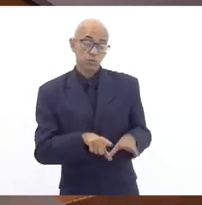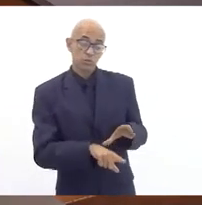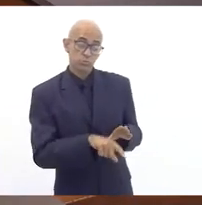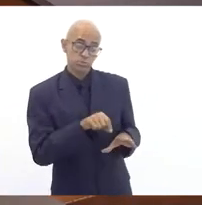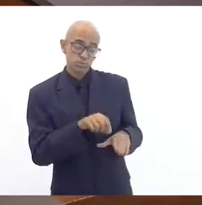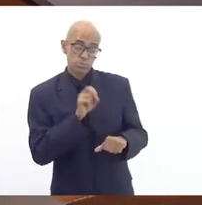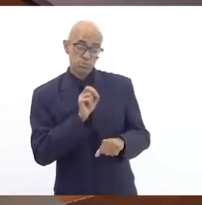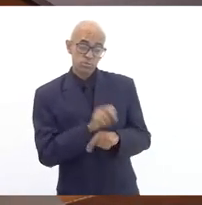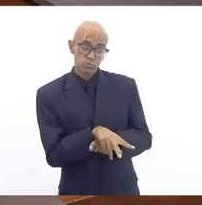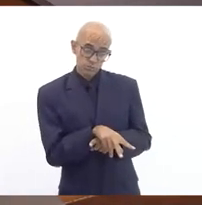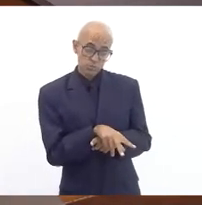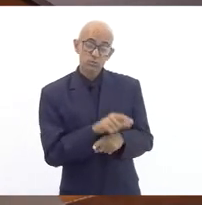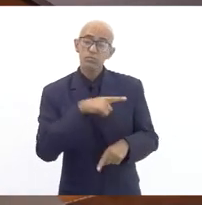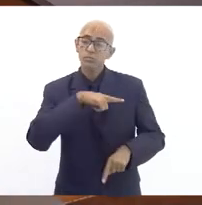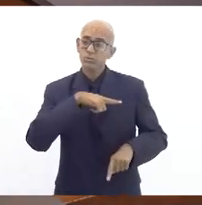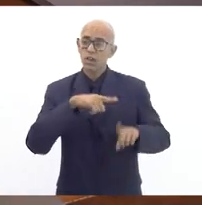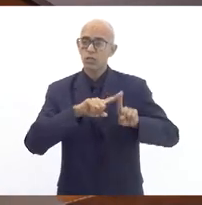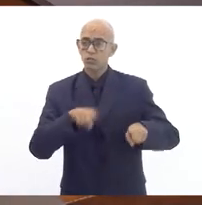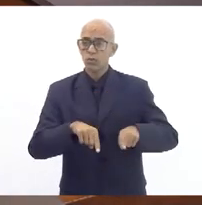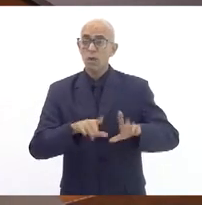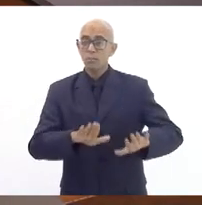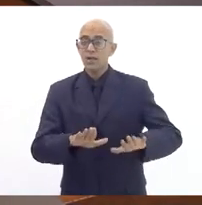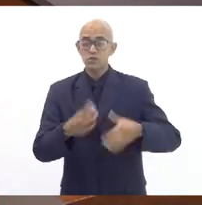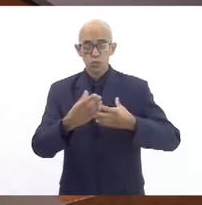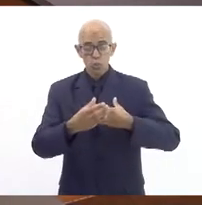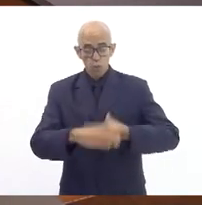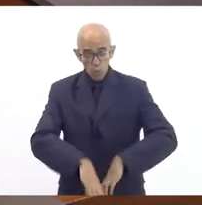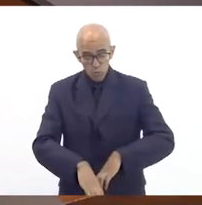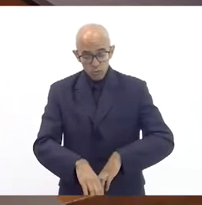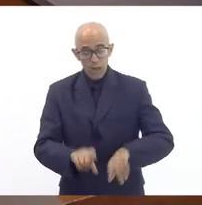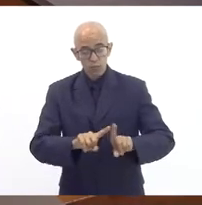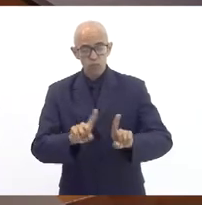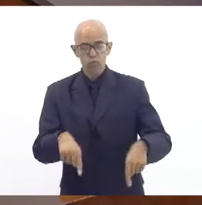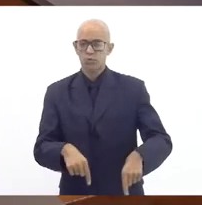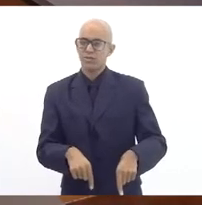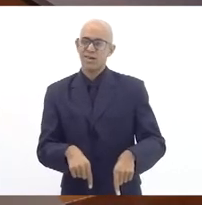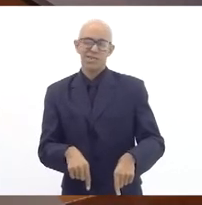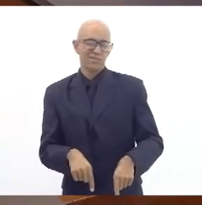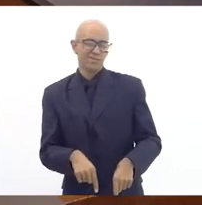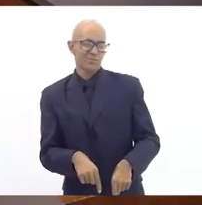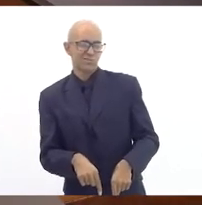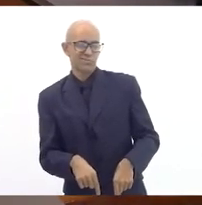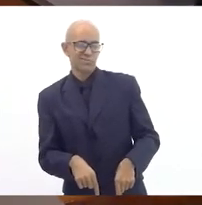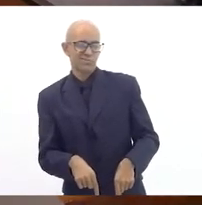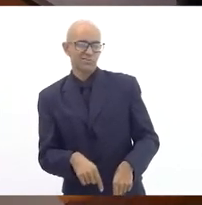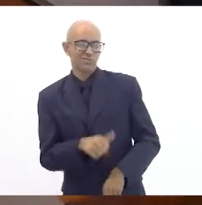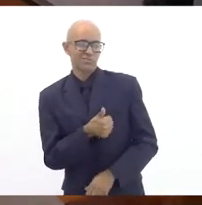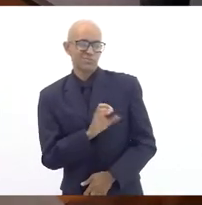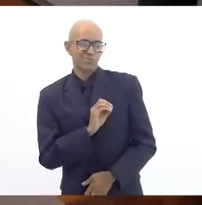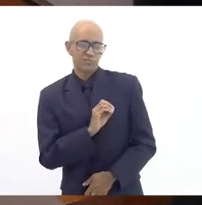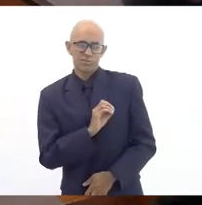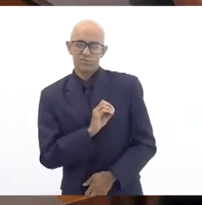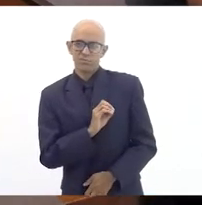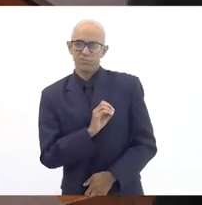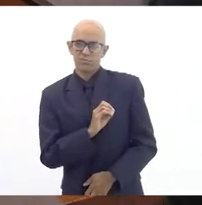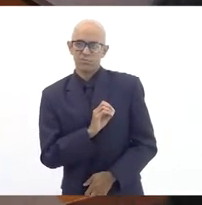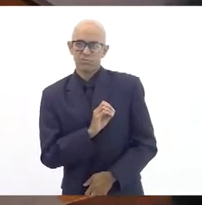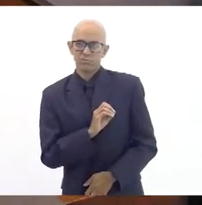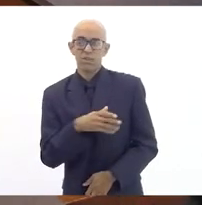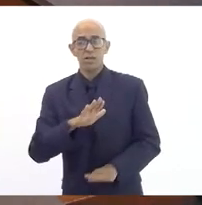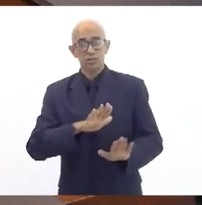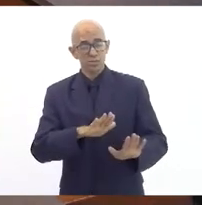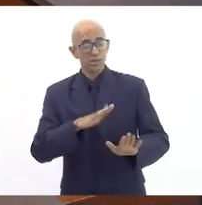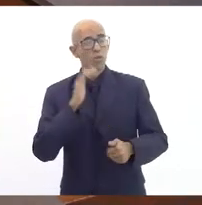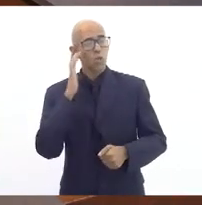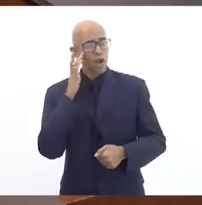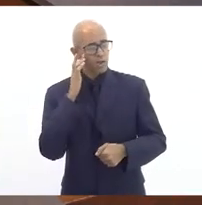precisa entender. De funcionário. Se você é cargo comissionado, deputado Rodrigo Amorim, para fiscalizar tem 10. Eu acho que os comissionados também poderiam